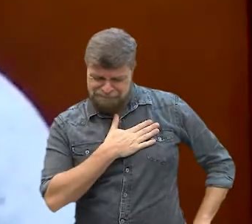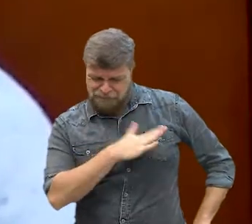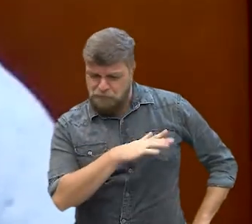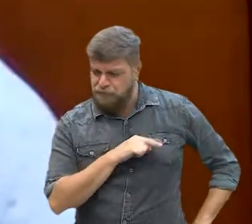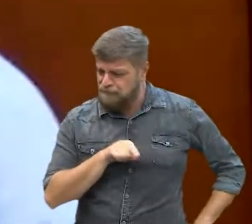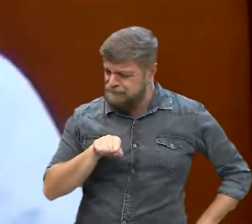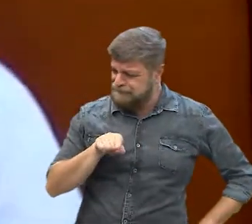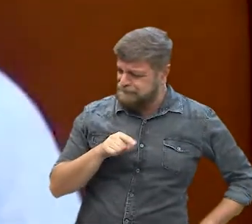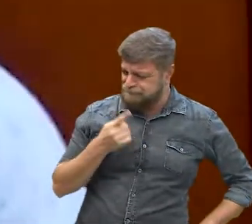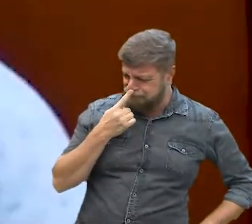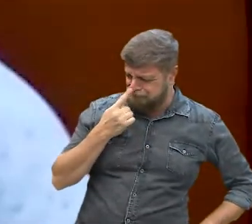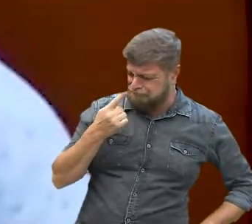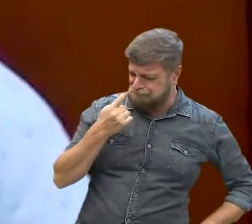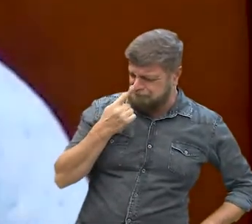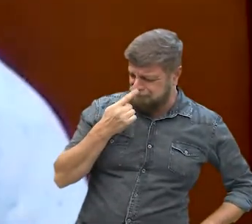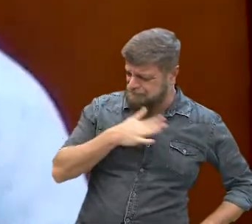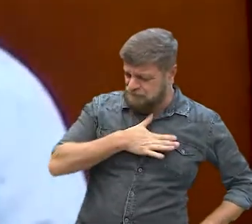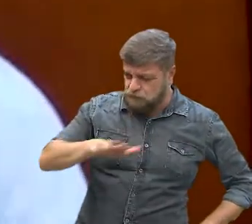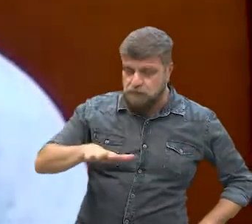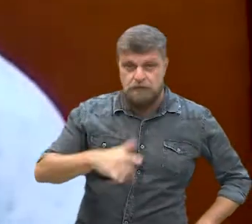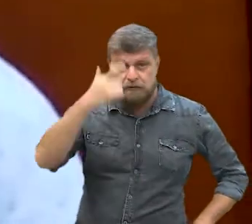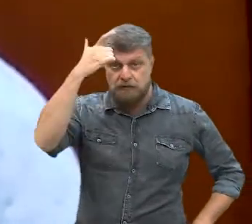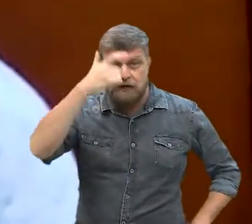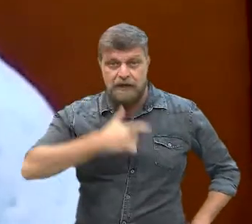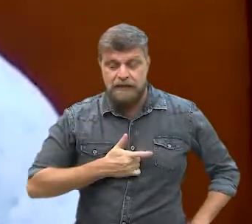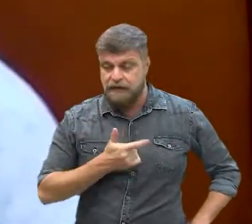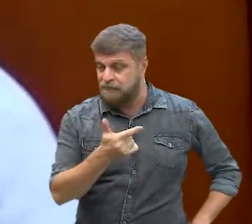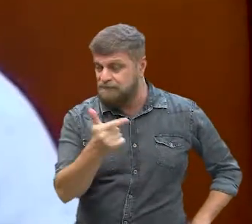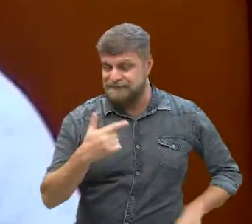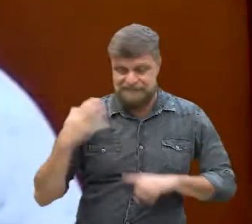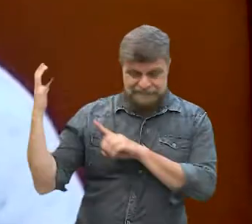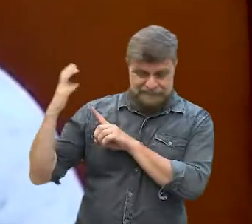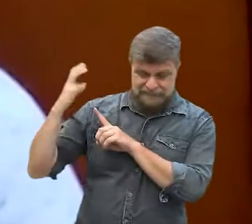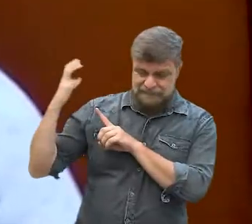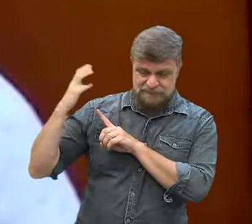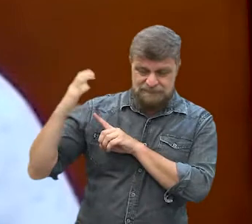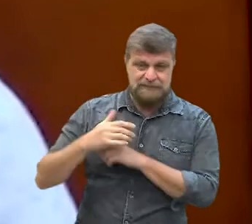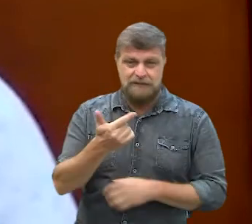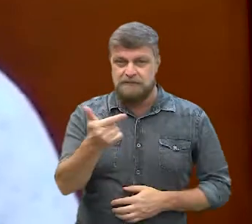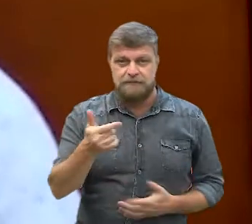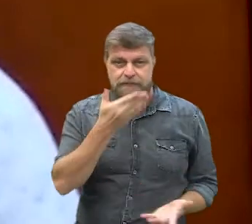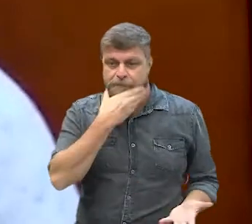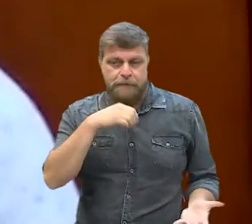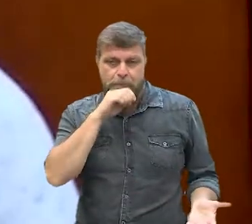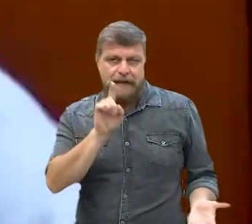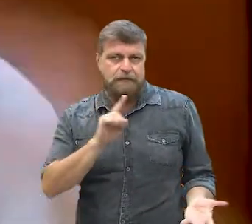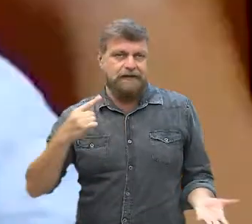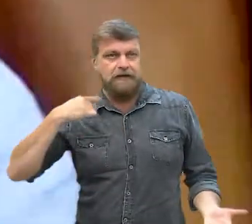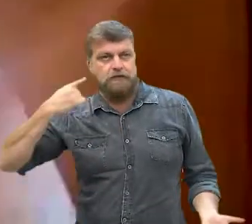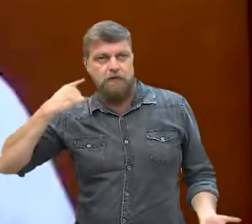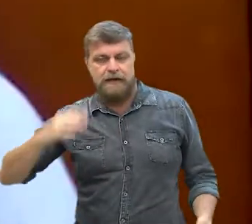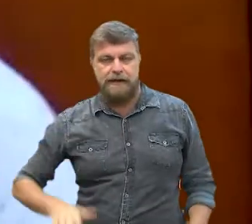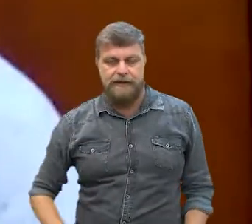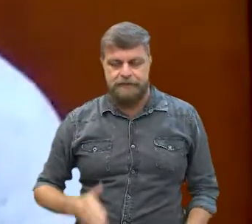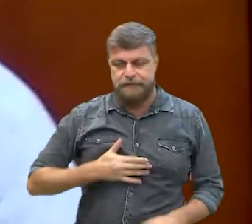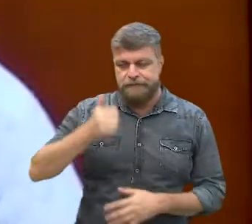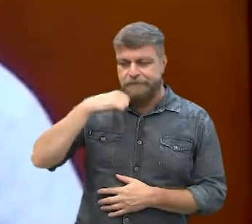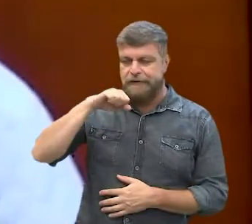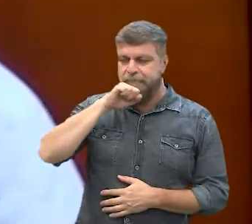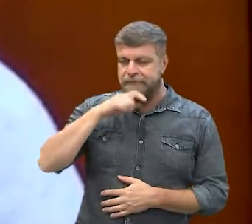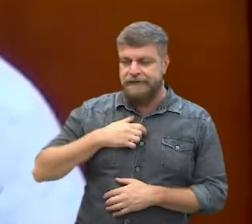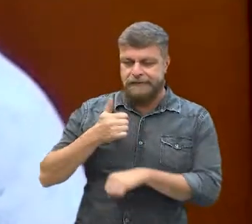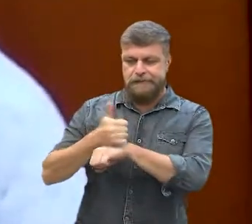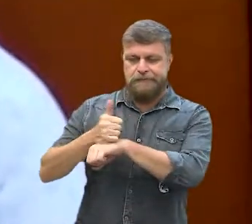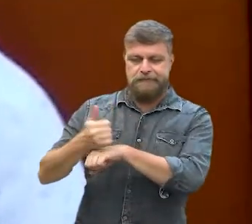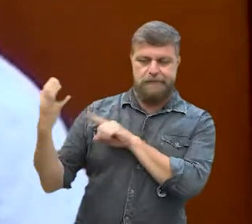escola, fica meio direcionado, e como eu não tive grandes influências, assim, né, sei lá, meu pai não era advogado, minha mãe não era alguma coisa